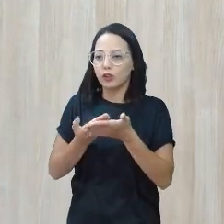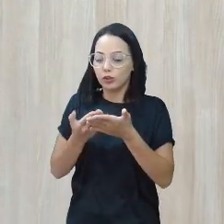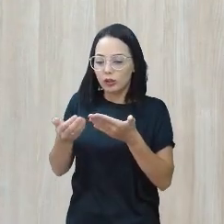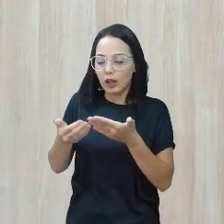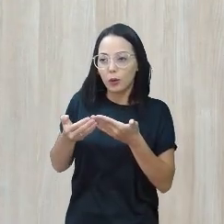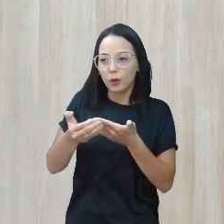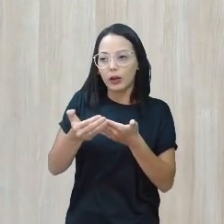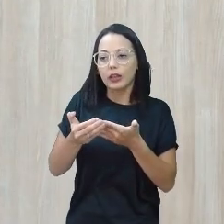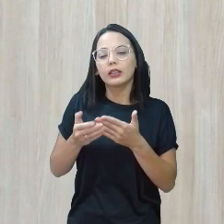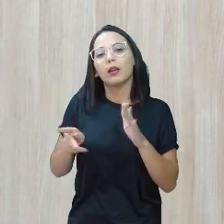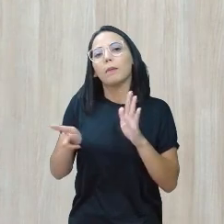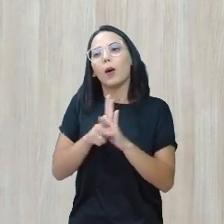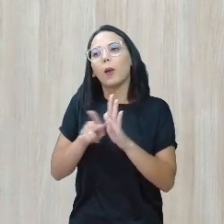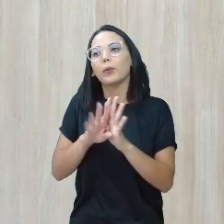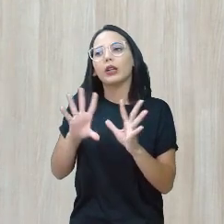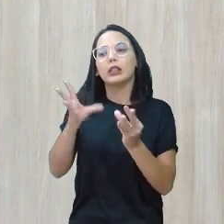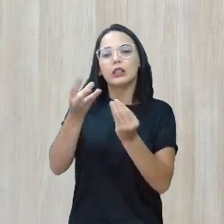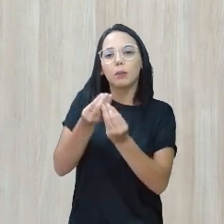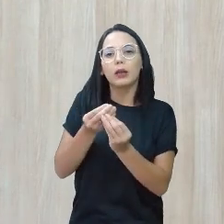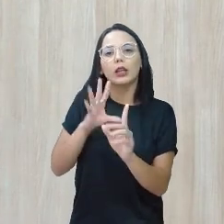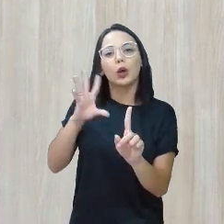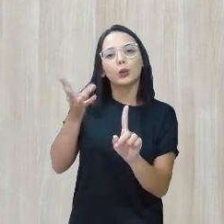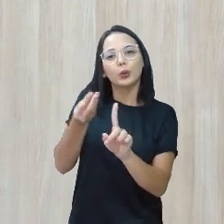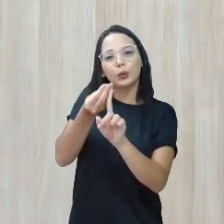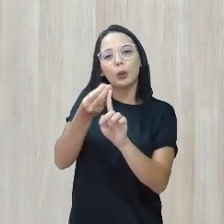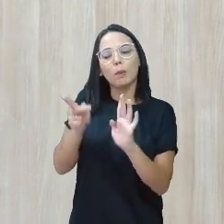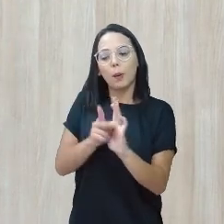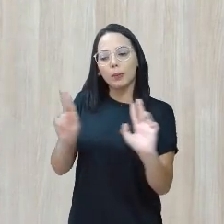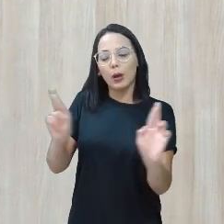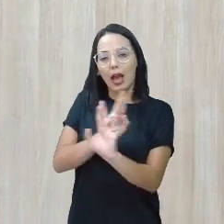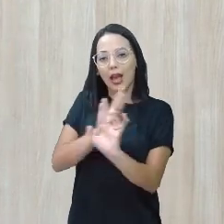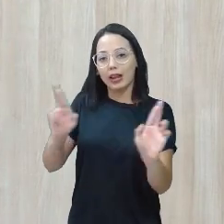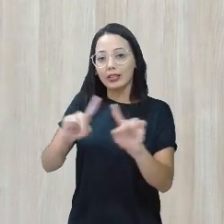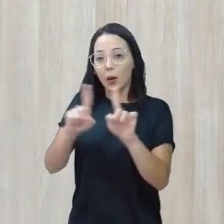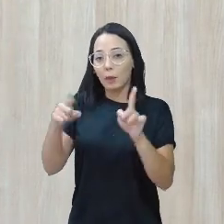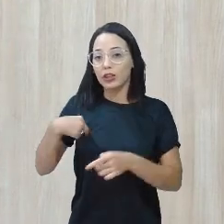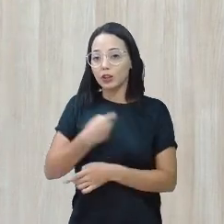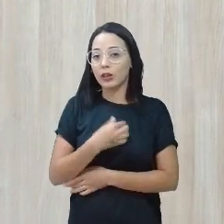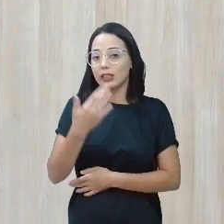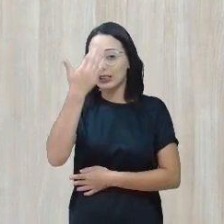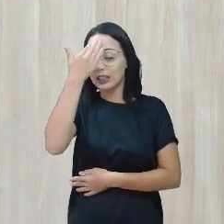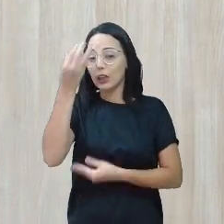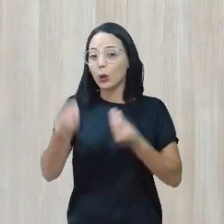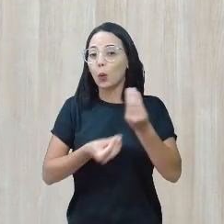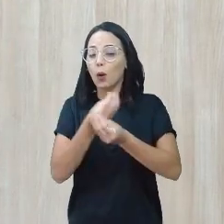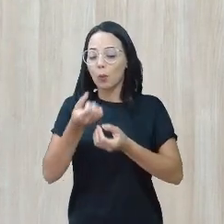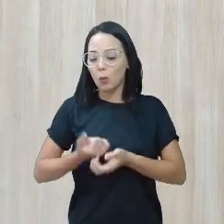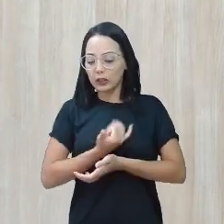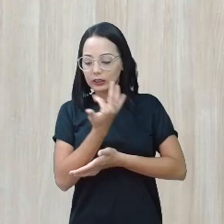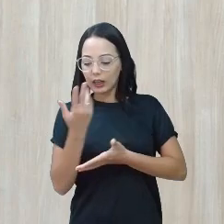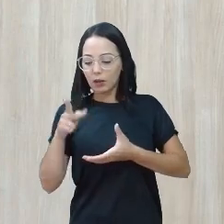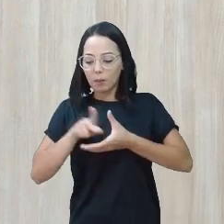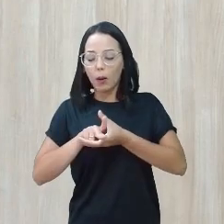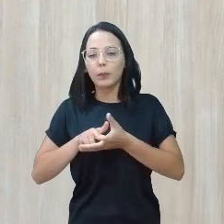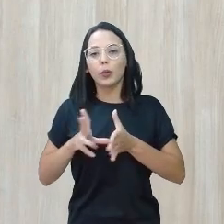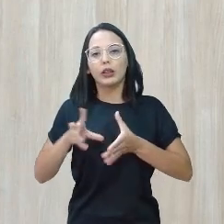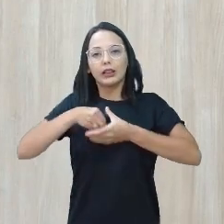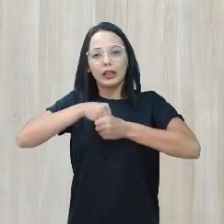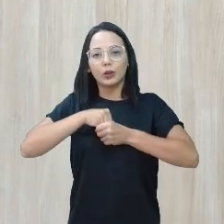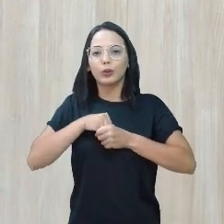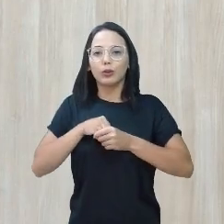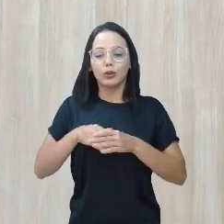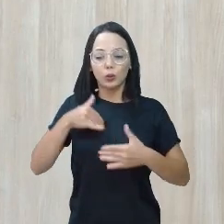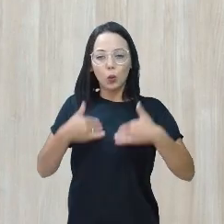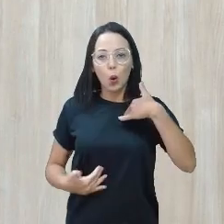em física que massa e peso tem aí suas relações. Mas vamos entender como peso a quantidade mesmo de massa que a gente tem sobre a Terra,